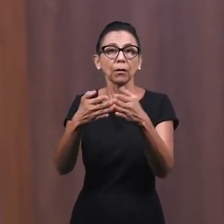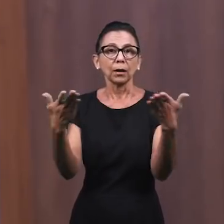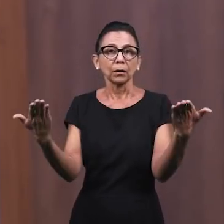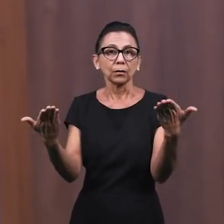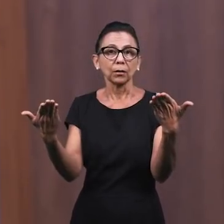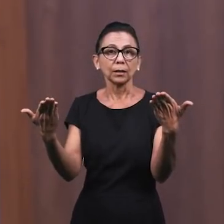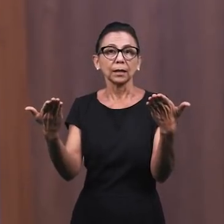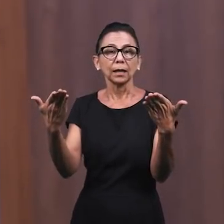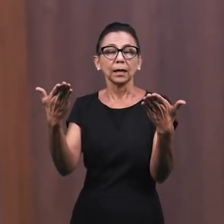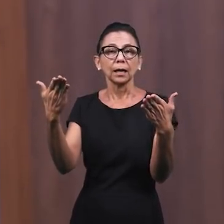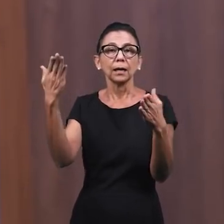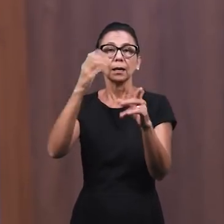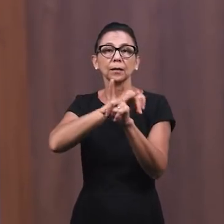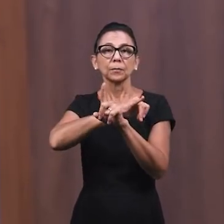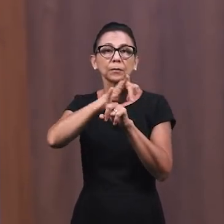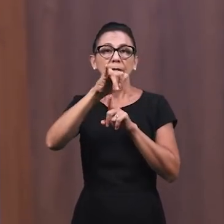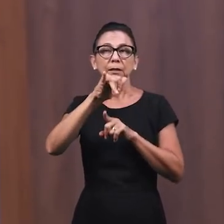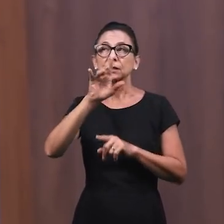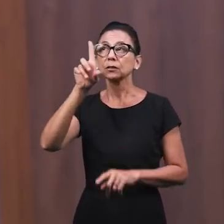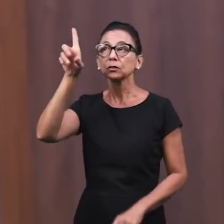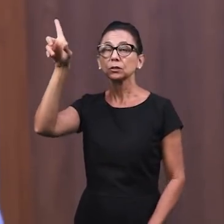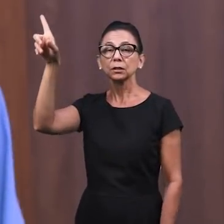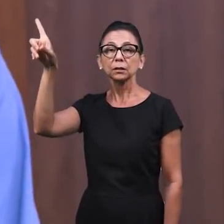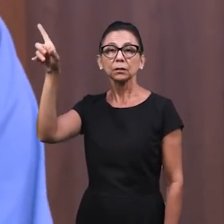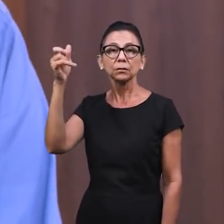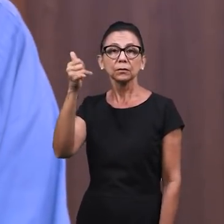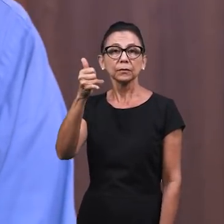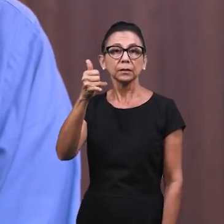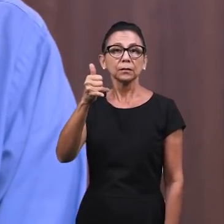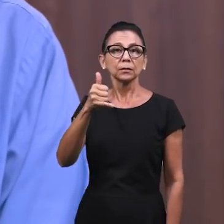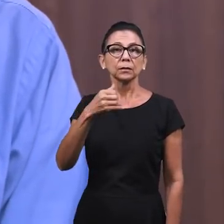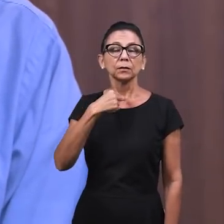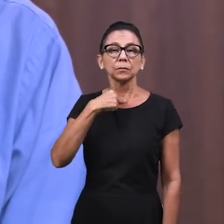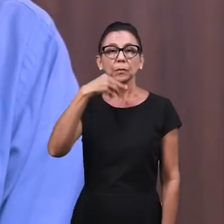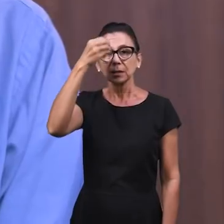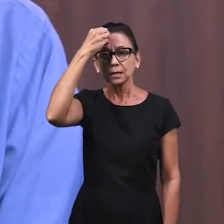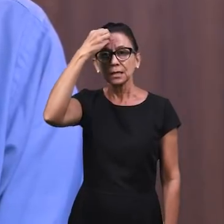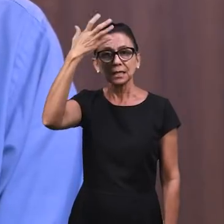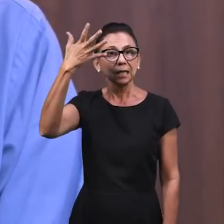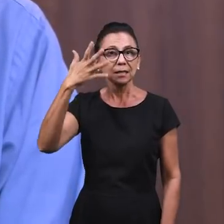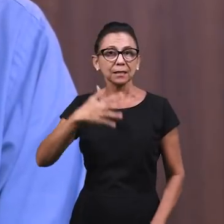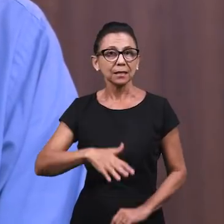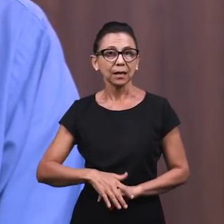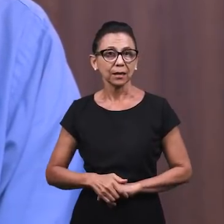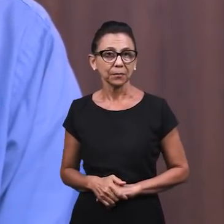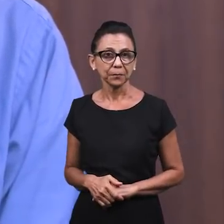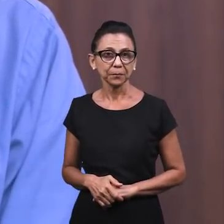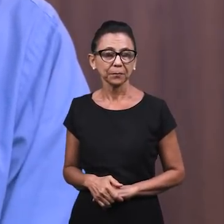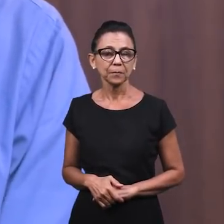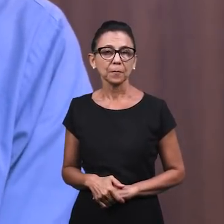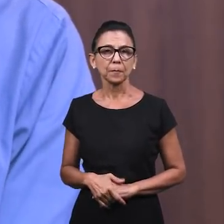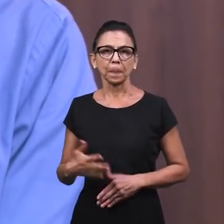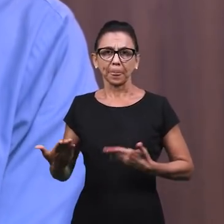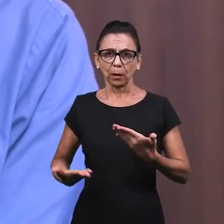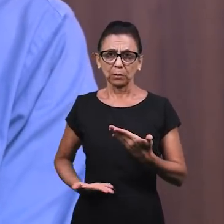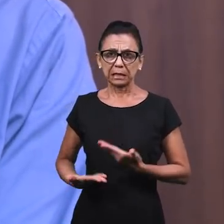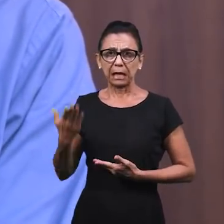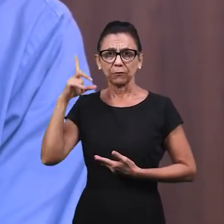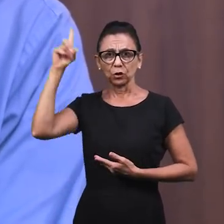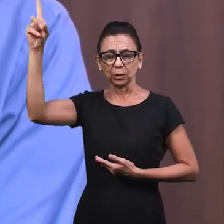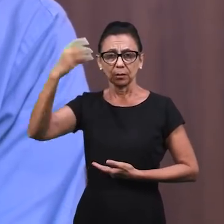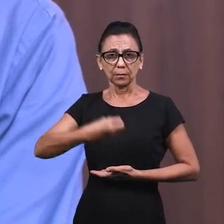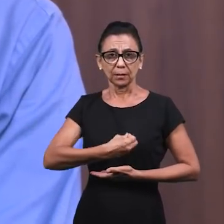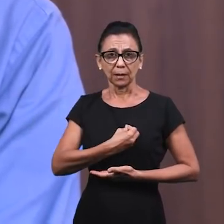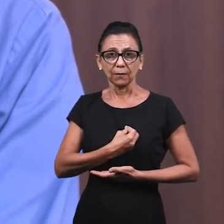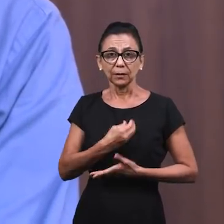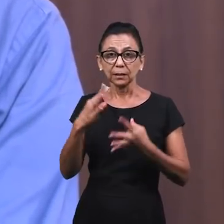daquela profecia. Porque a vida de um servo de Deus, ela é profética. Ela está